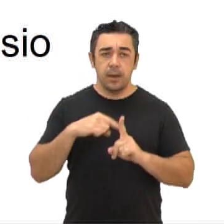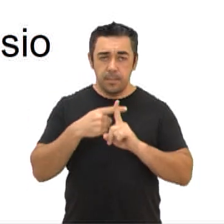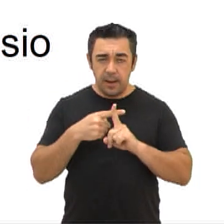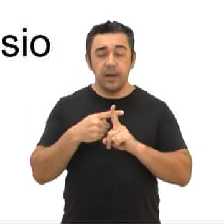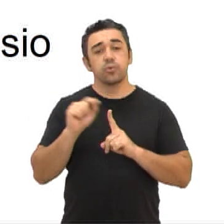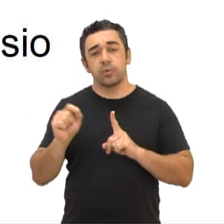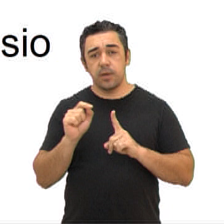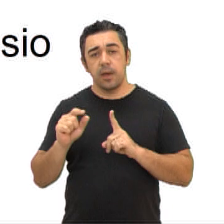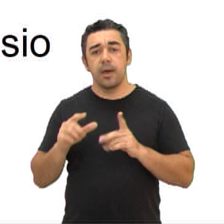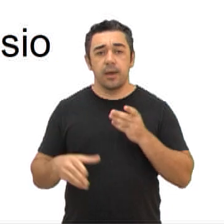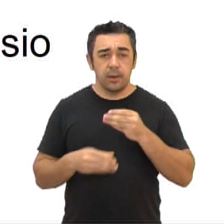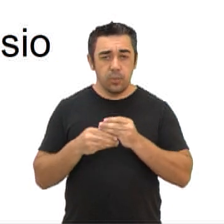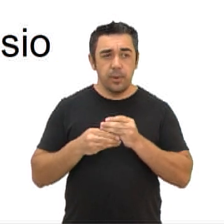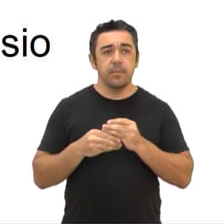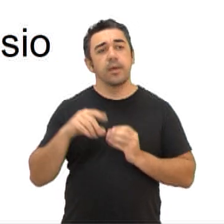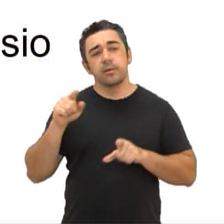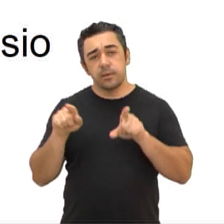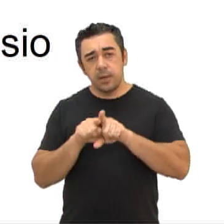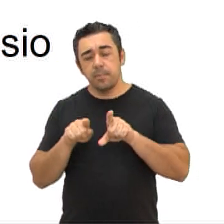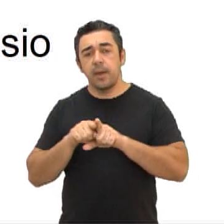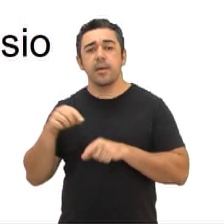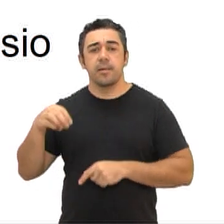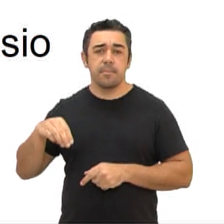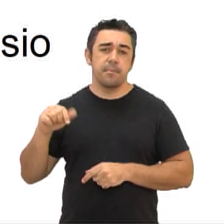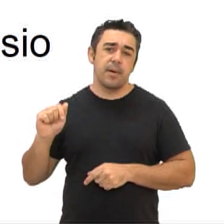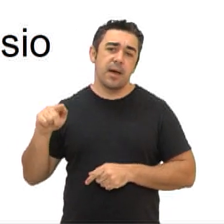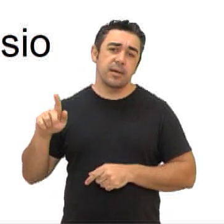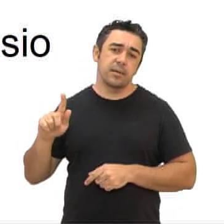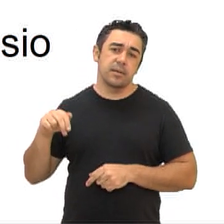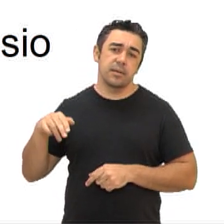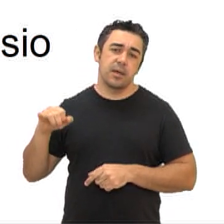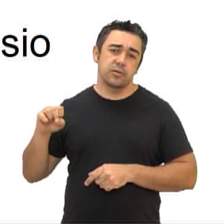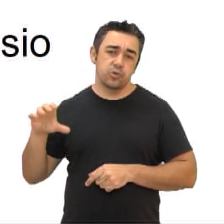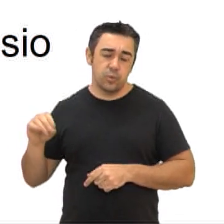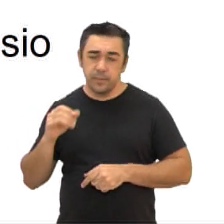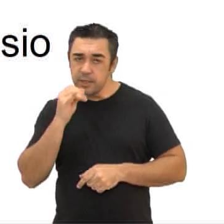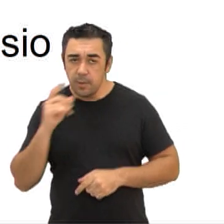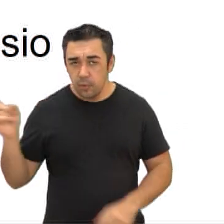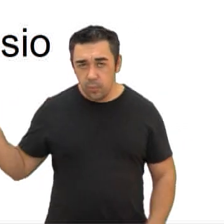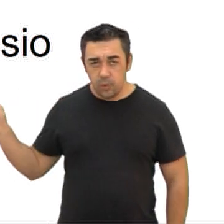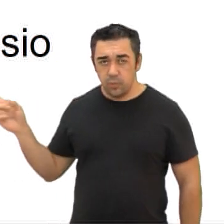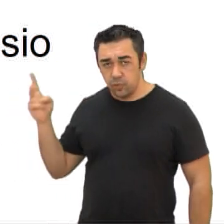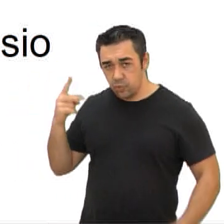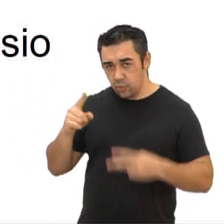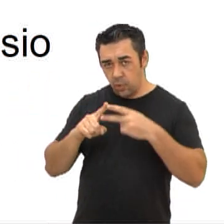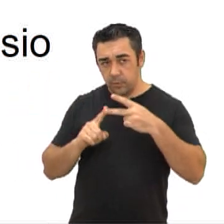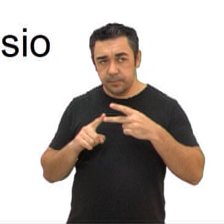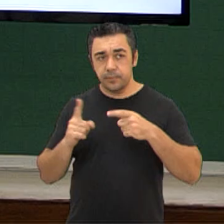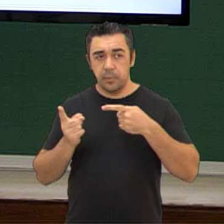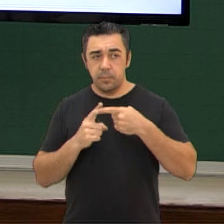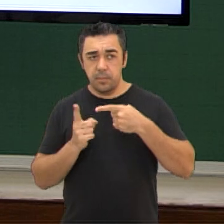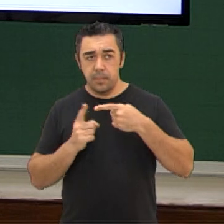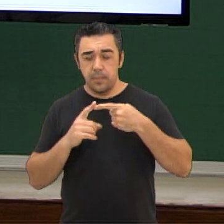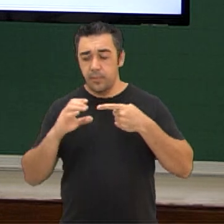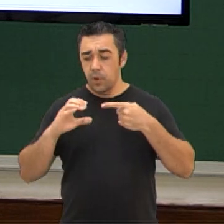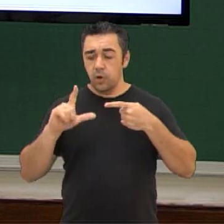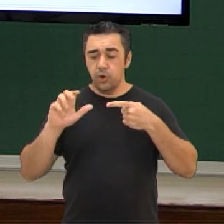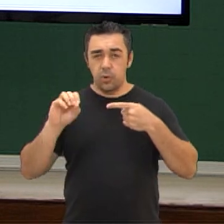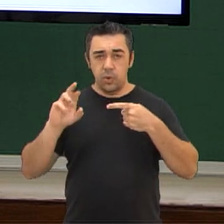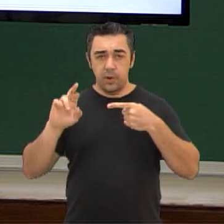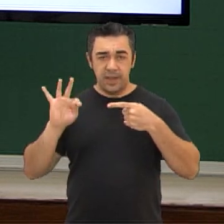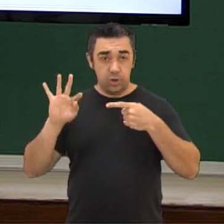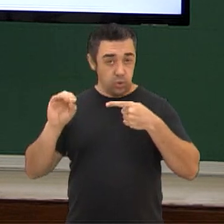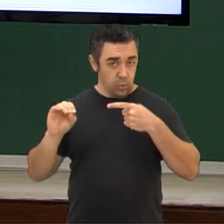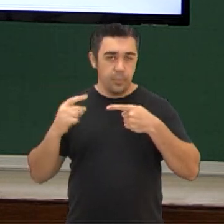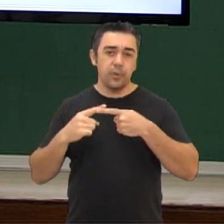do radical e finalizo então com a palavra magnésio. Então aqui eu tenho 2 exemplos para vocês. O primeiro exemplo é o cloreto, né,